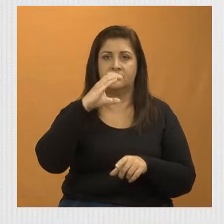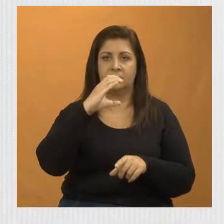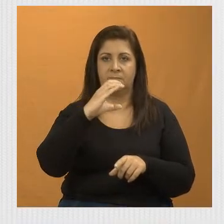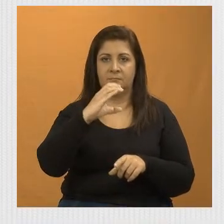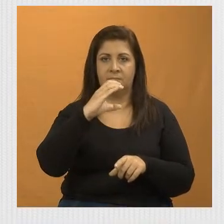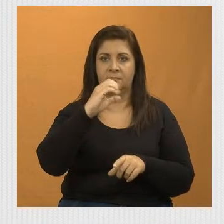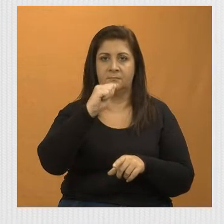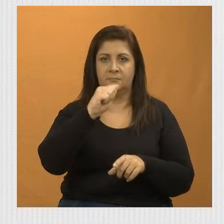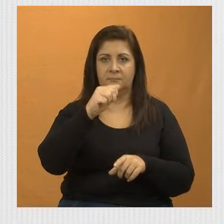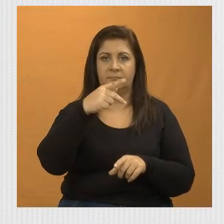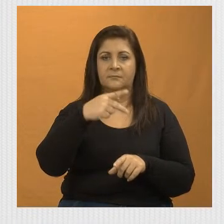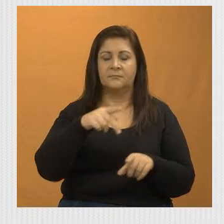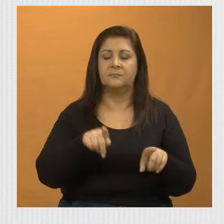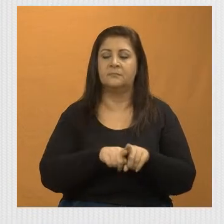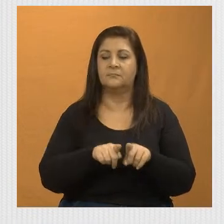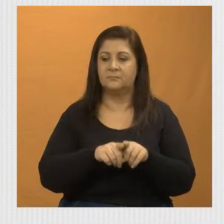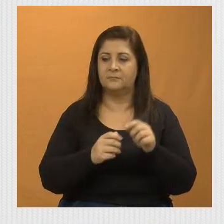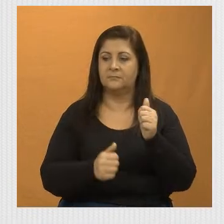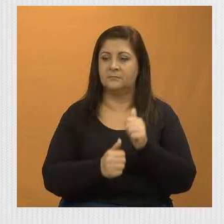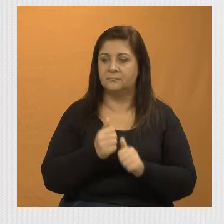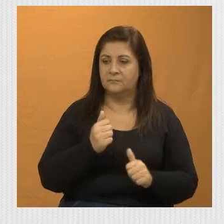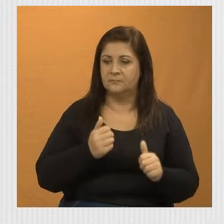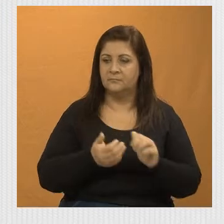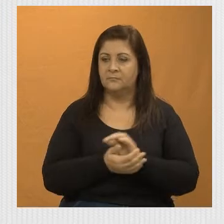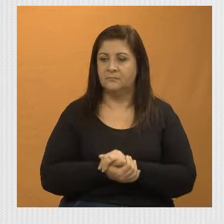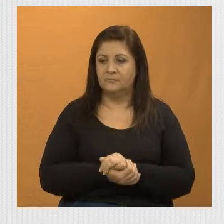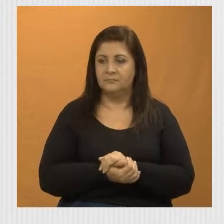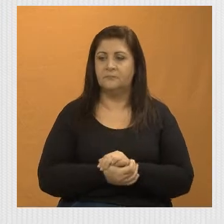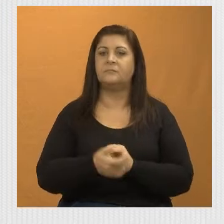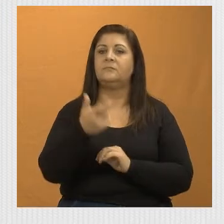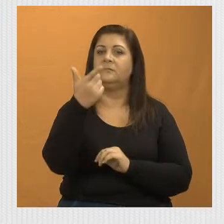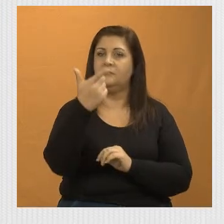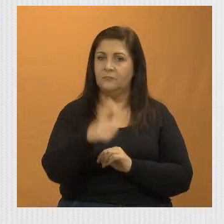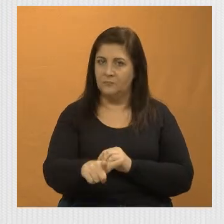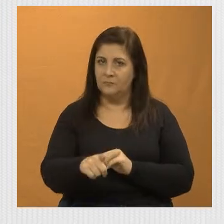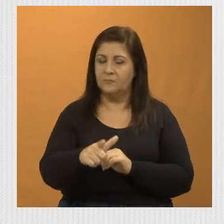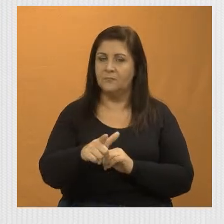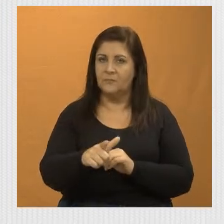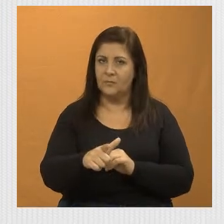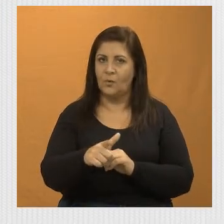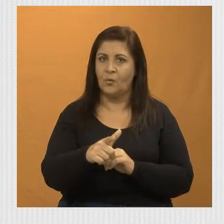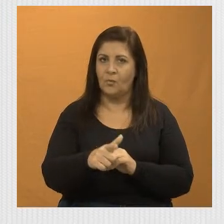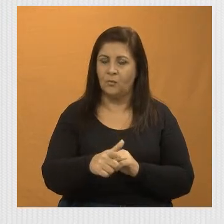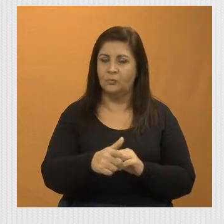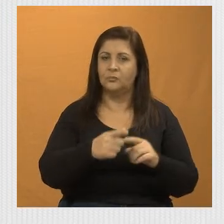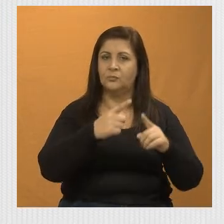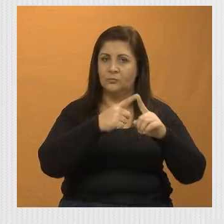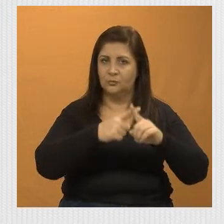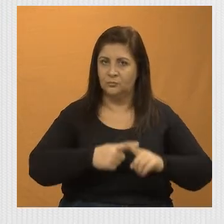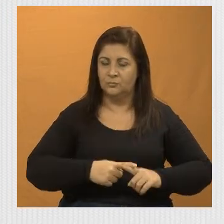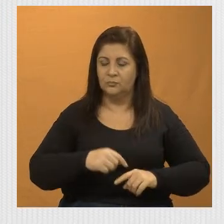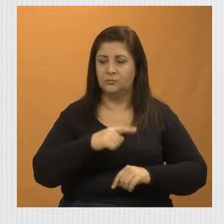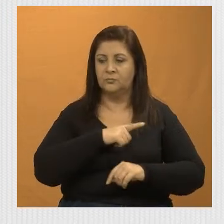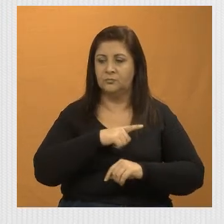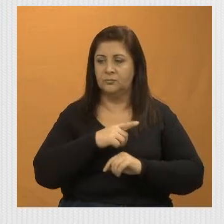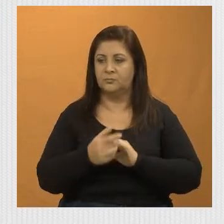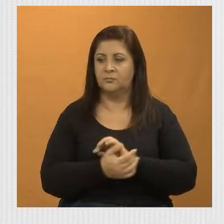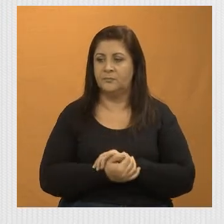veterano. Tá? Então, houveram outros jogos no estádio, além desses 16.